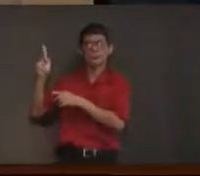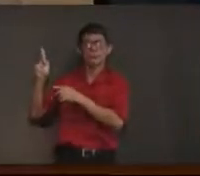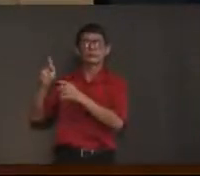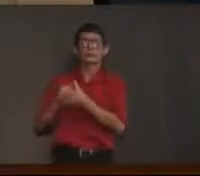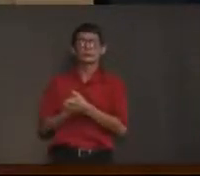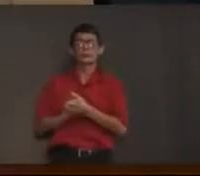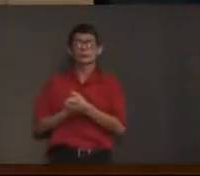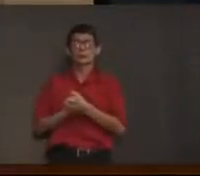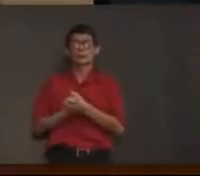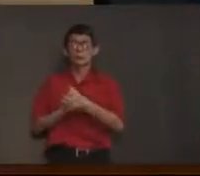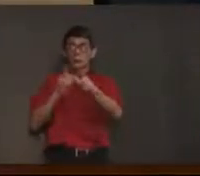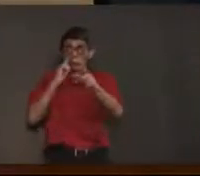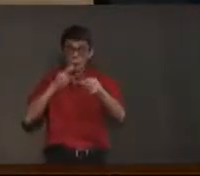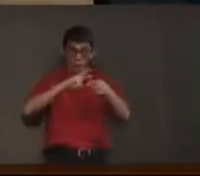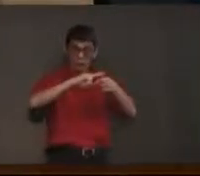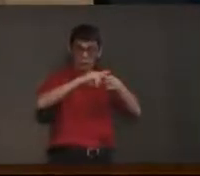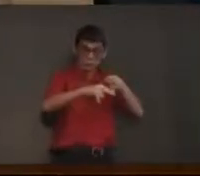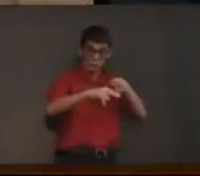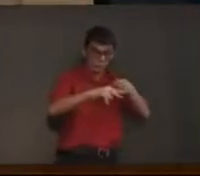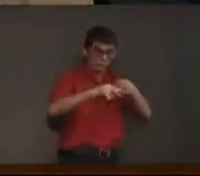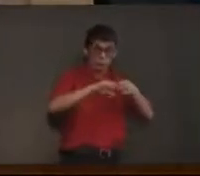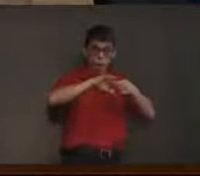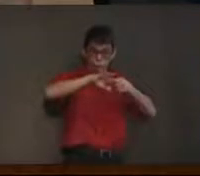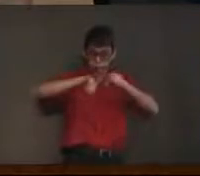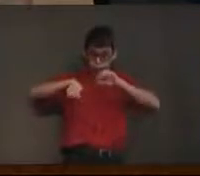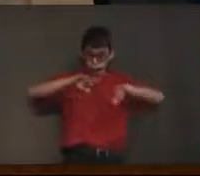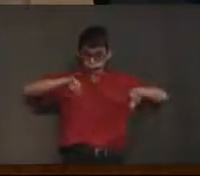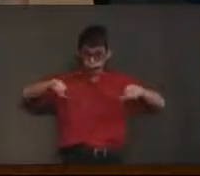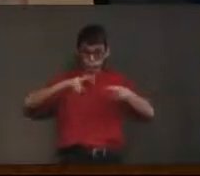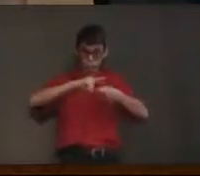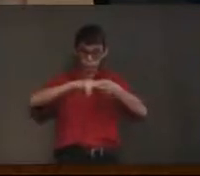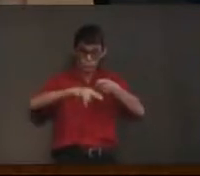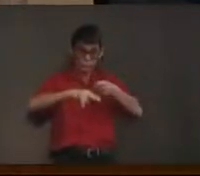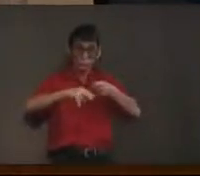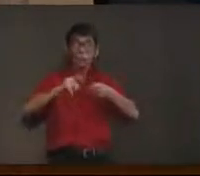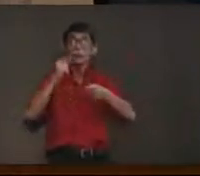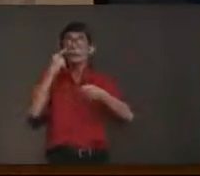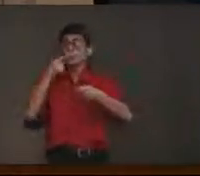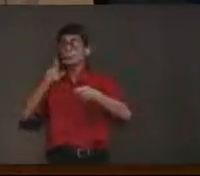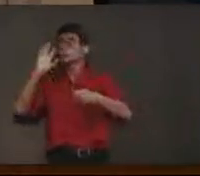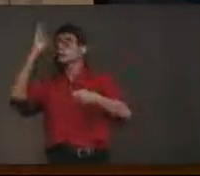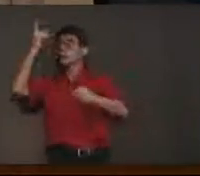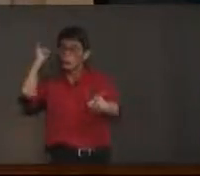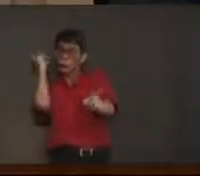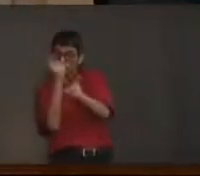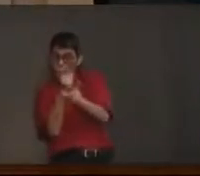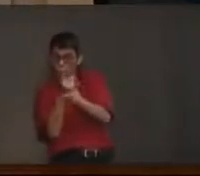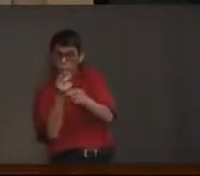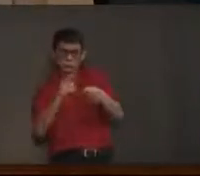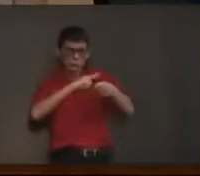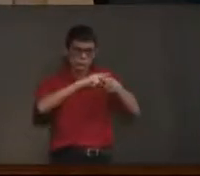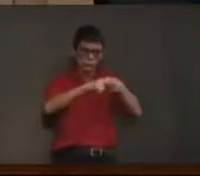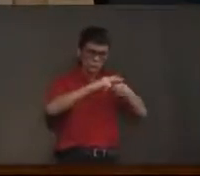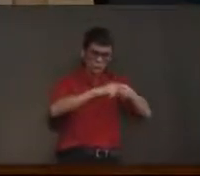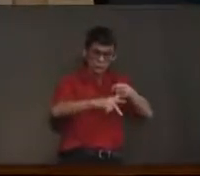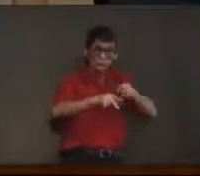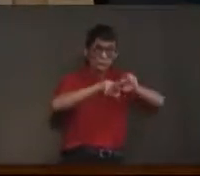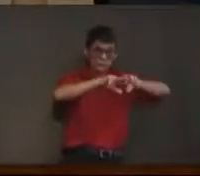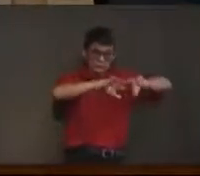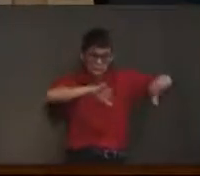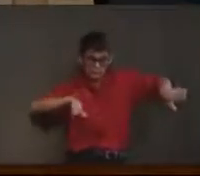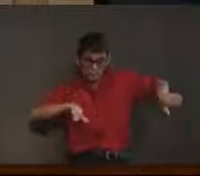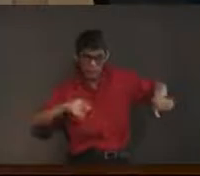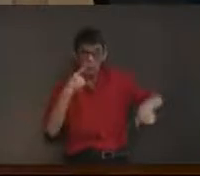separa essas variáveis e vê se você consegue chegar a uma solução do seu problema com essa separação de variáveis a gente consegue